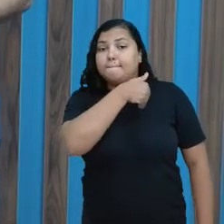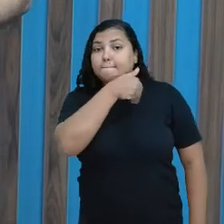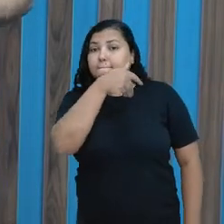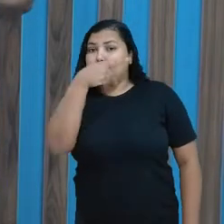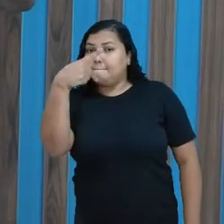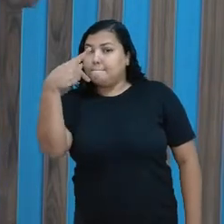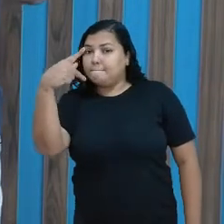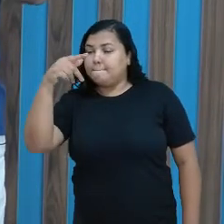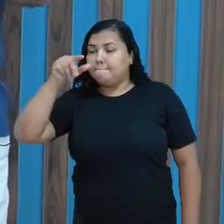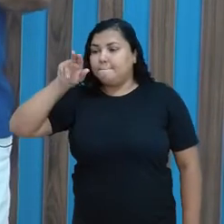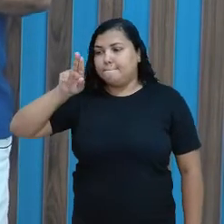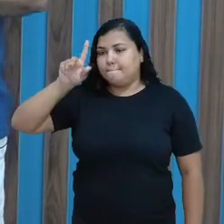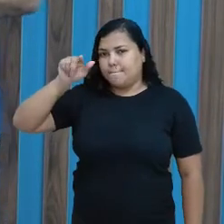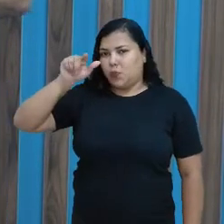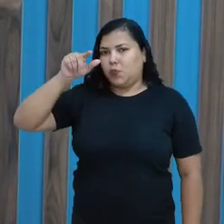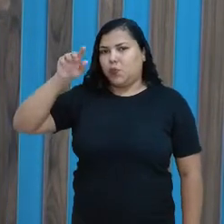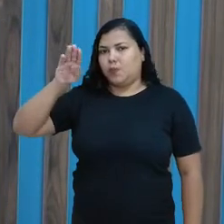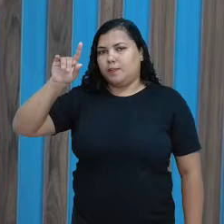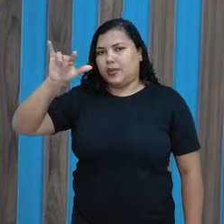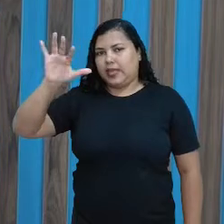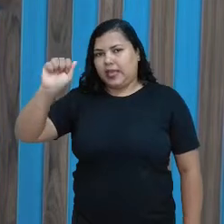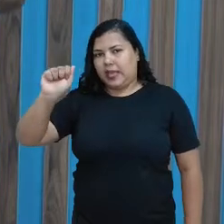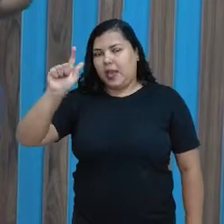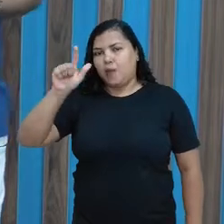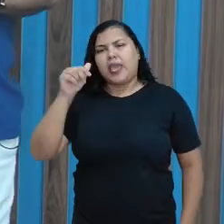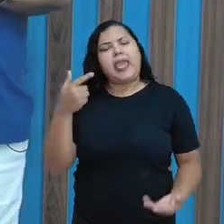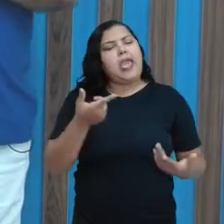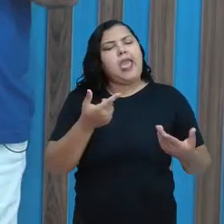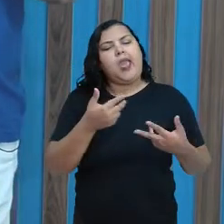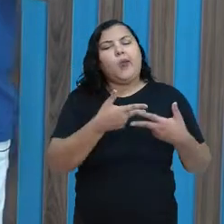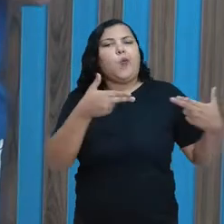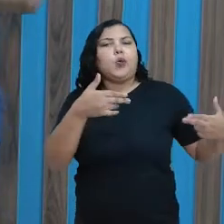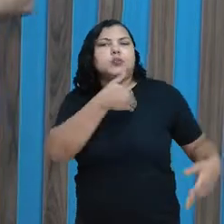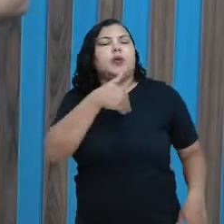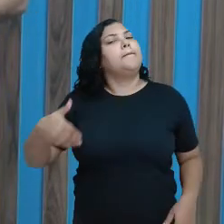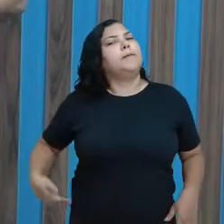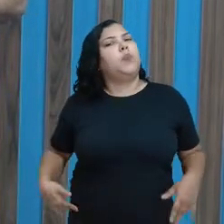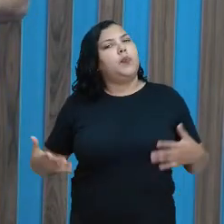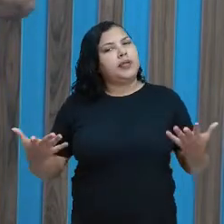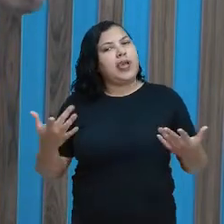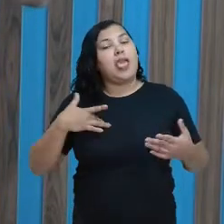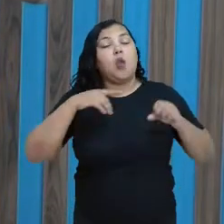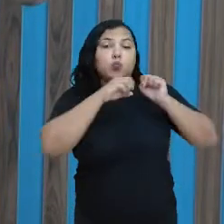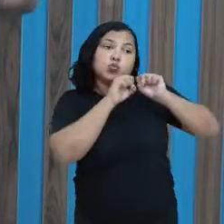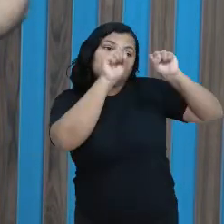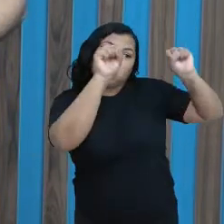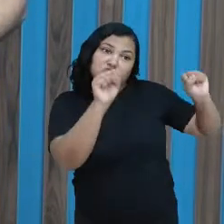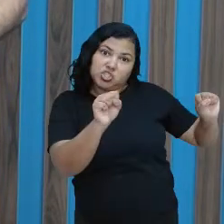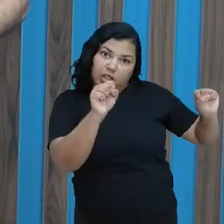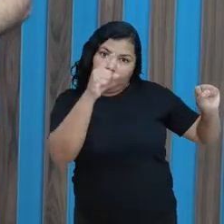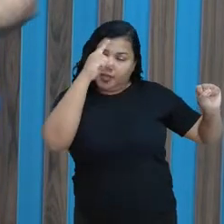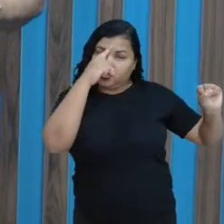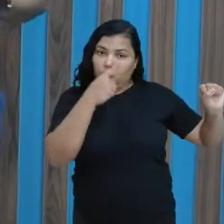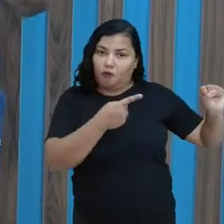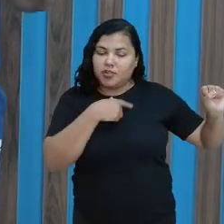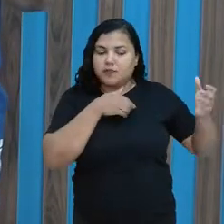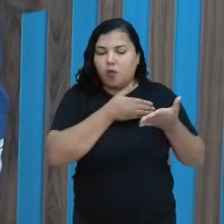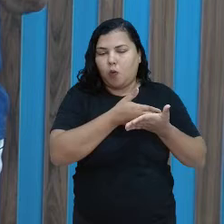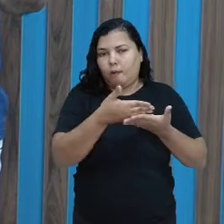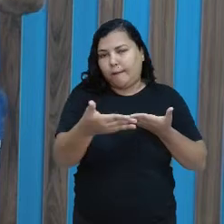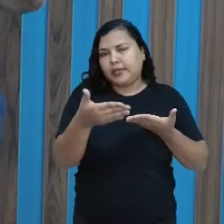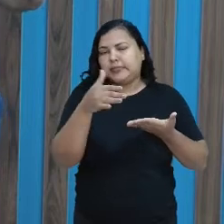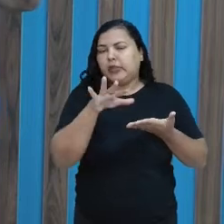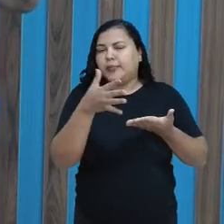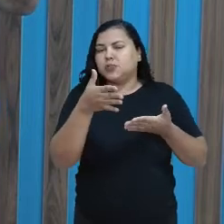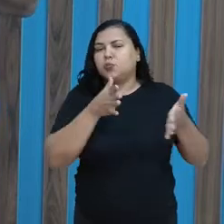República ela vai ser um sistema, né, de governo que vai ser inicializado ali durante